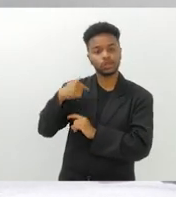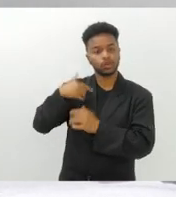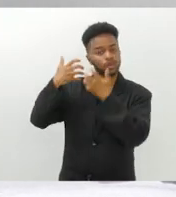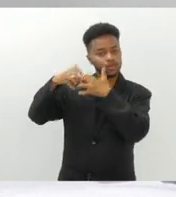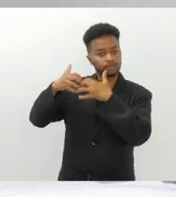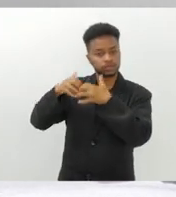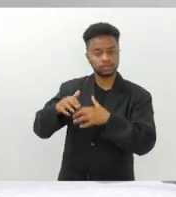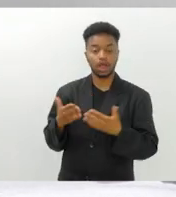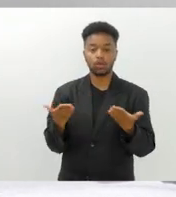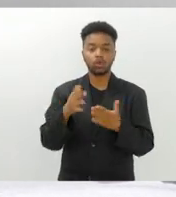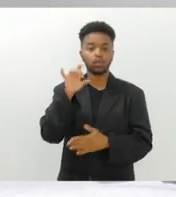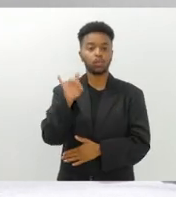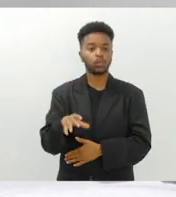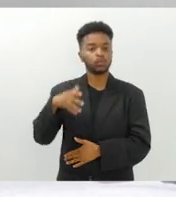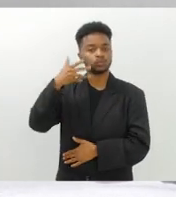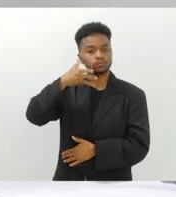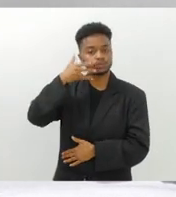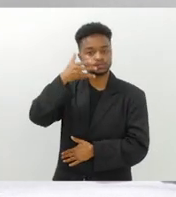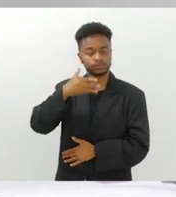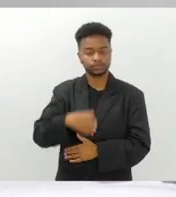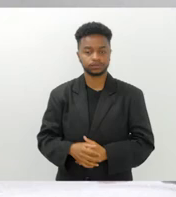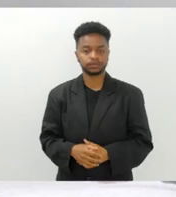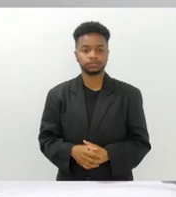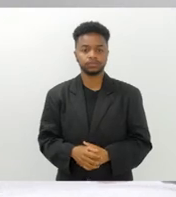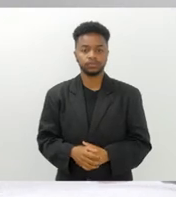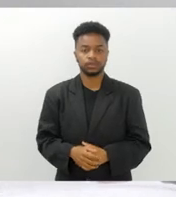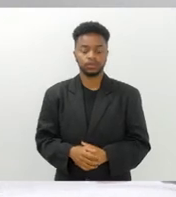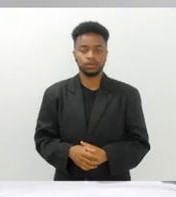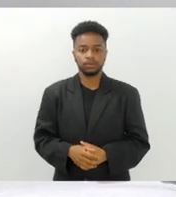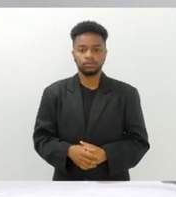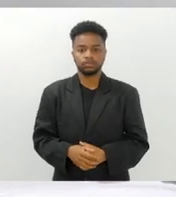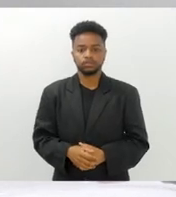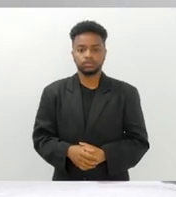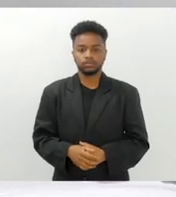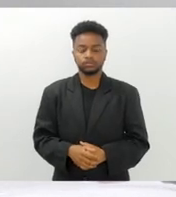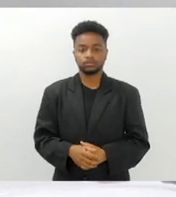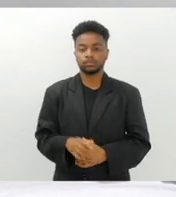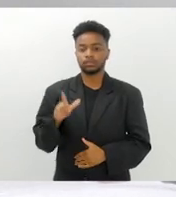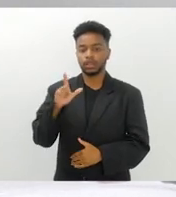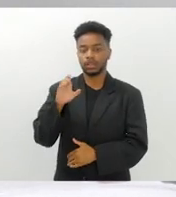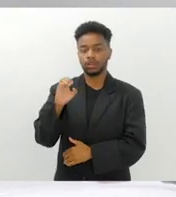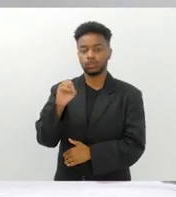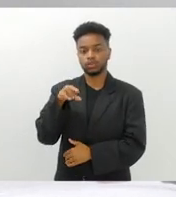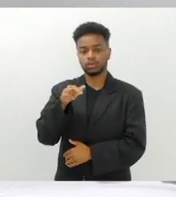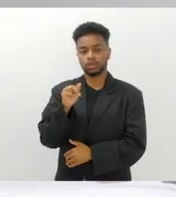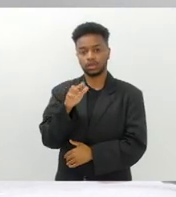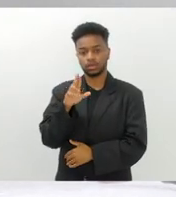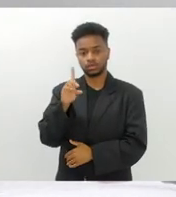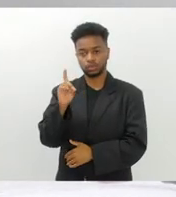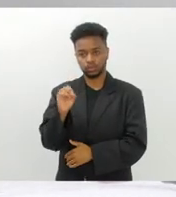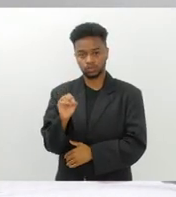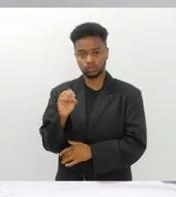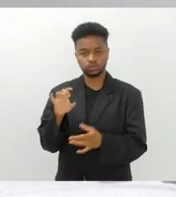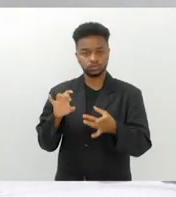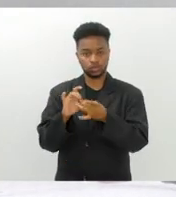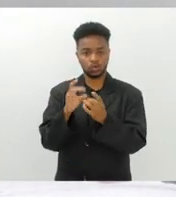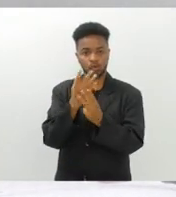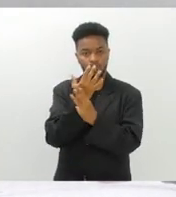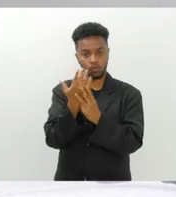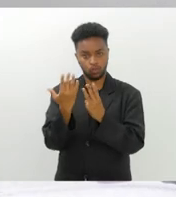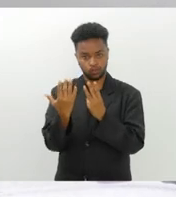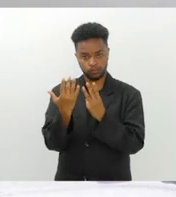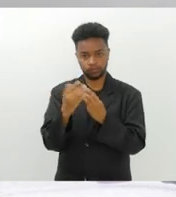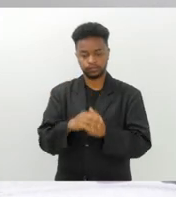à última intervenção desse bloco, é exatamente o Leonardo Vieira, Ginga, da UF, Universidade